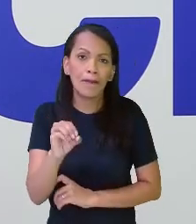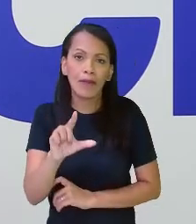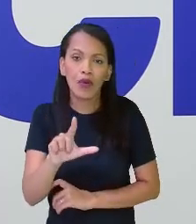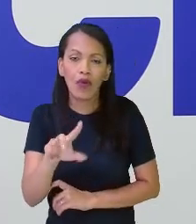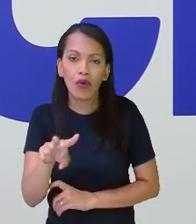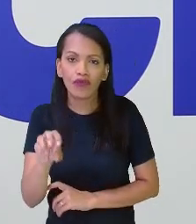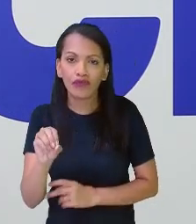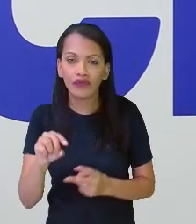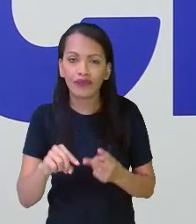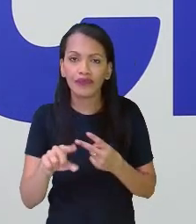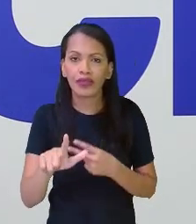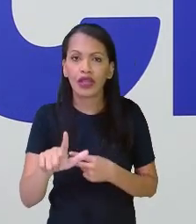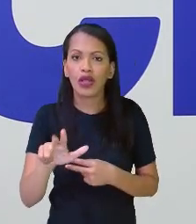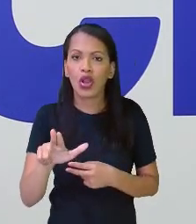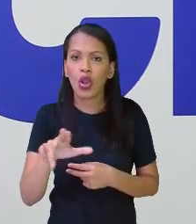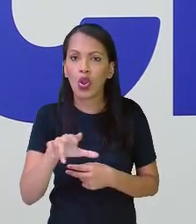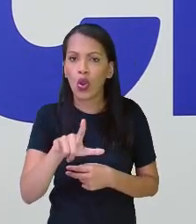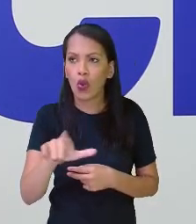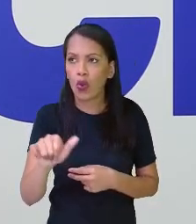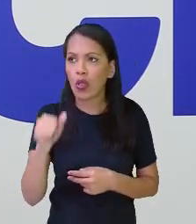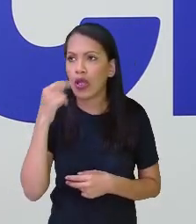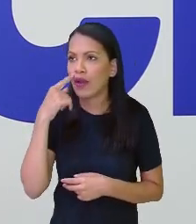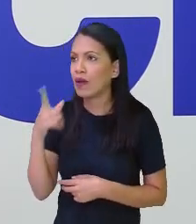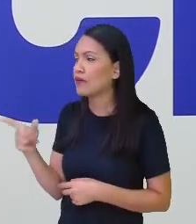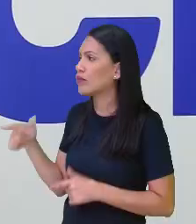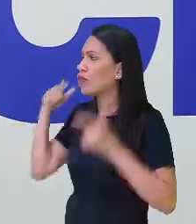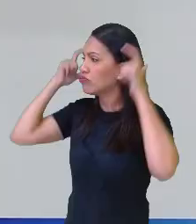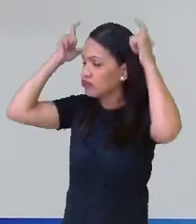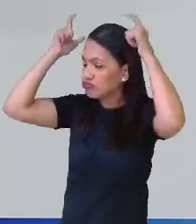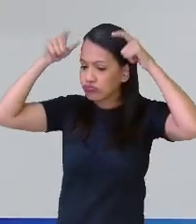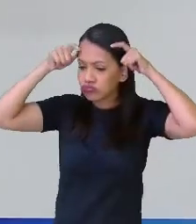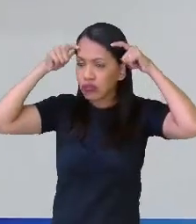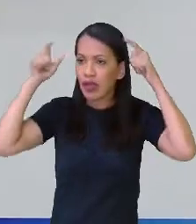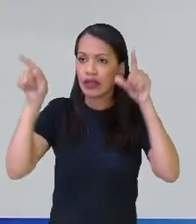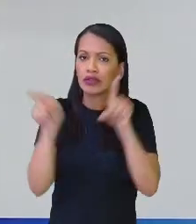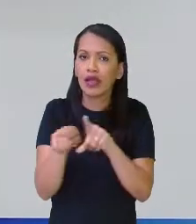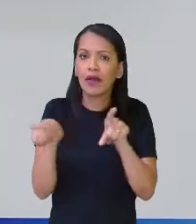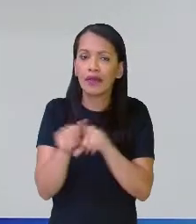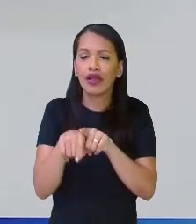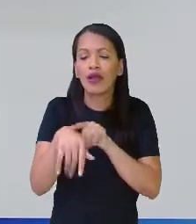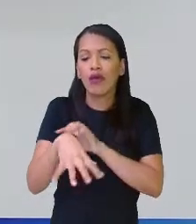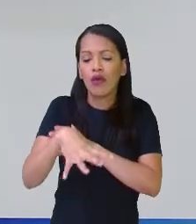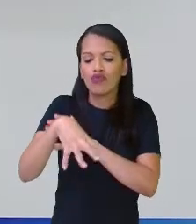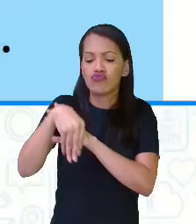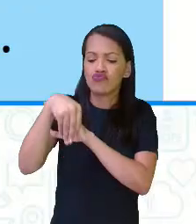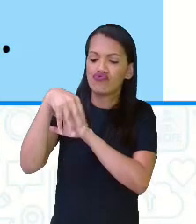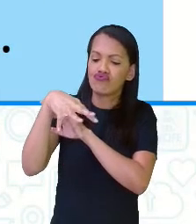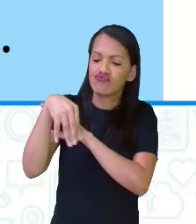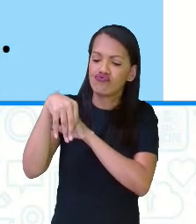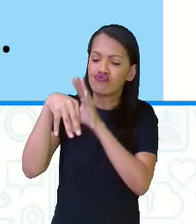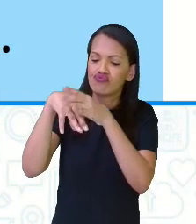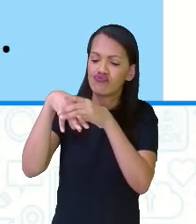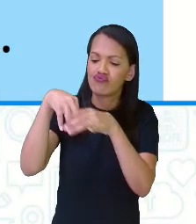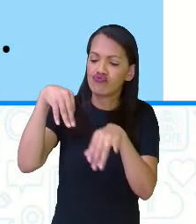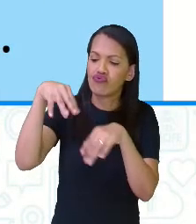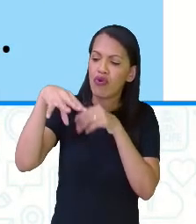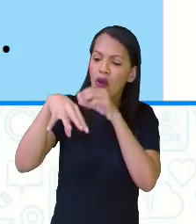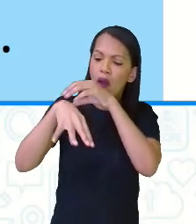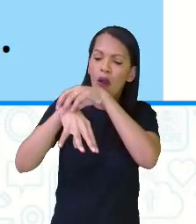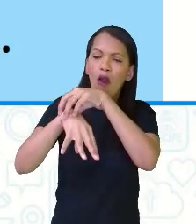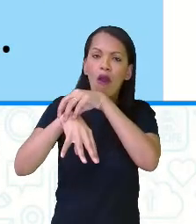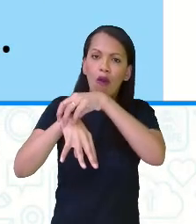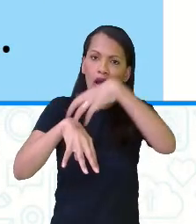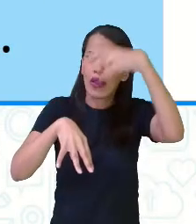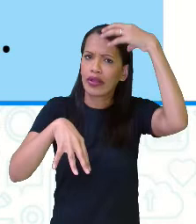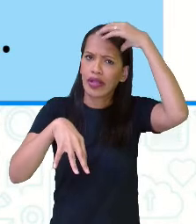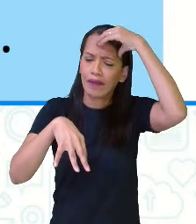estão vendo? Ó, eles botaram um chapéuzinho aqui na cabeça, os tentáculos eles colocaram aqui saindo do pescoço e a parte de baixo seguindo a